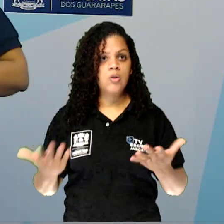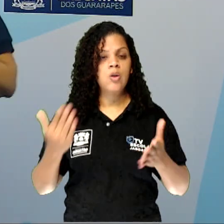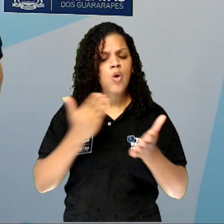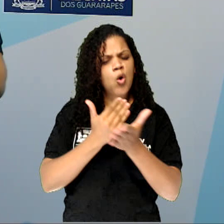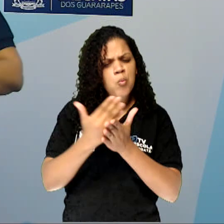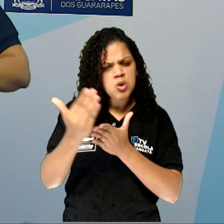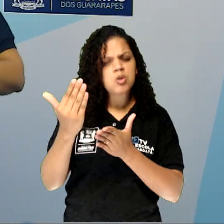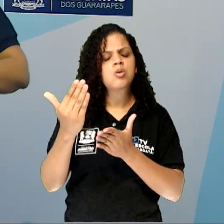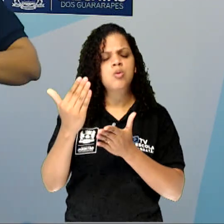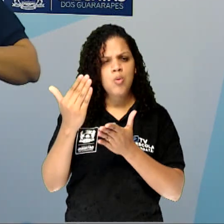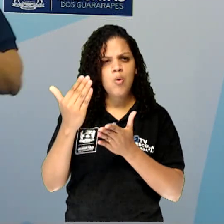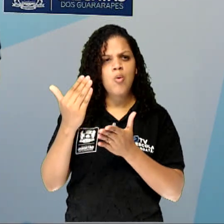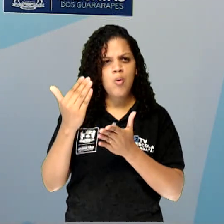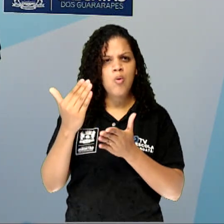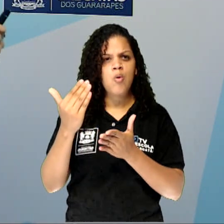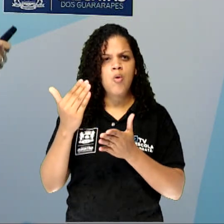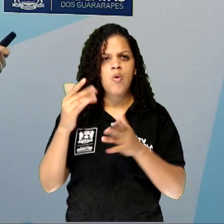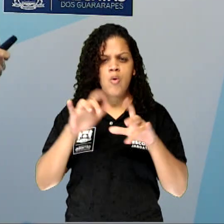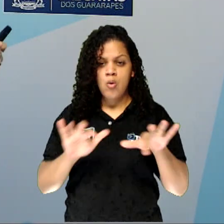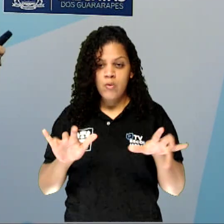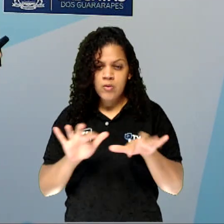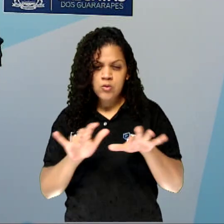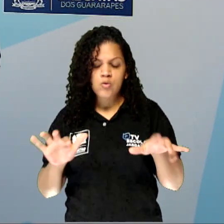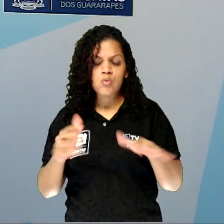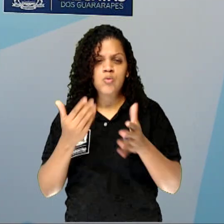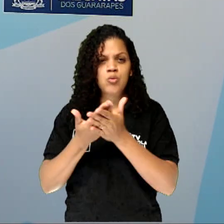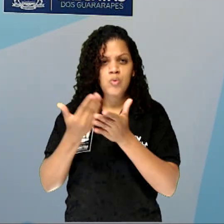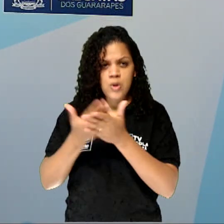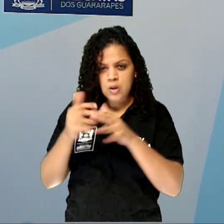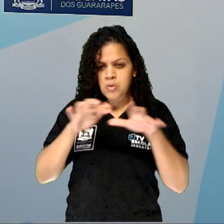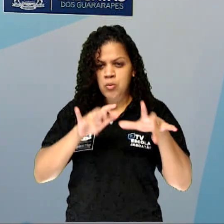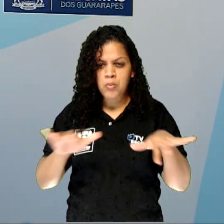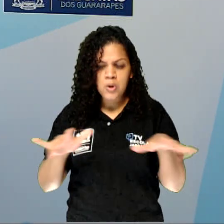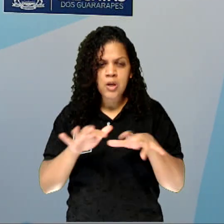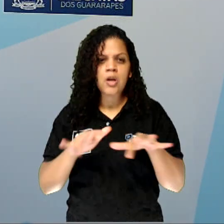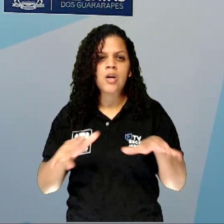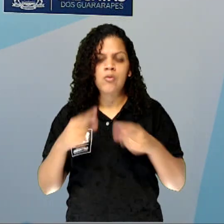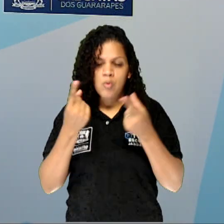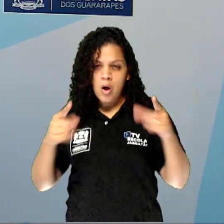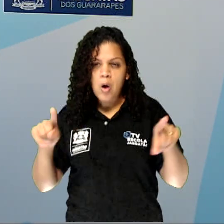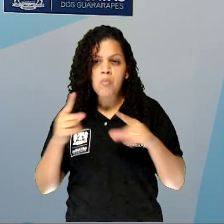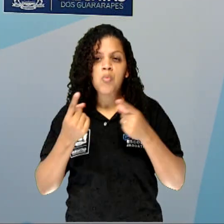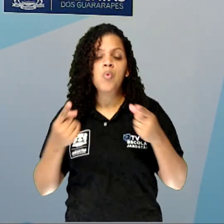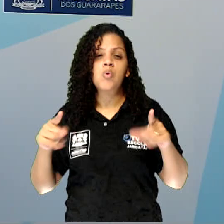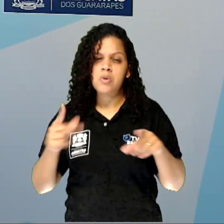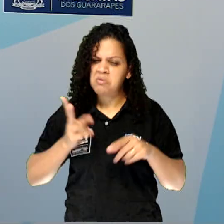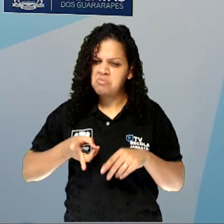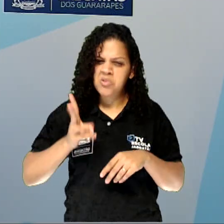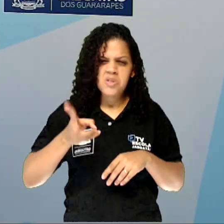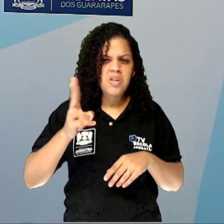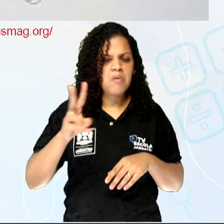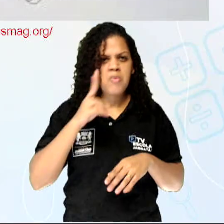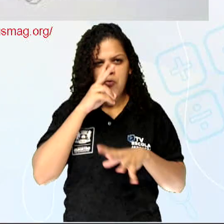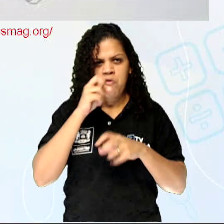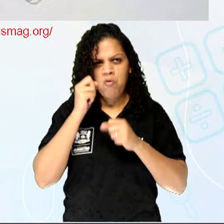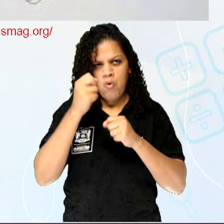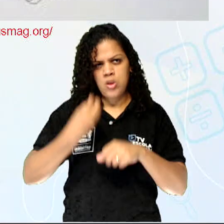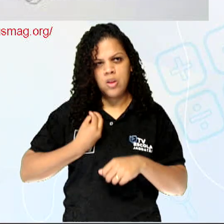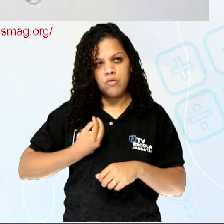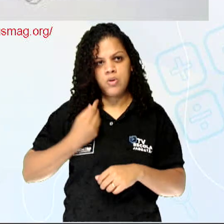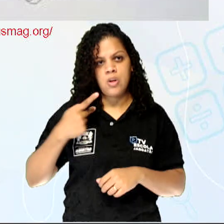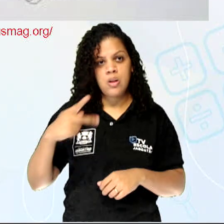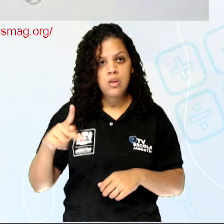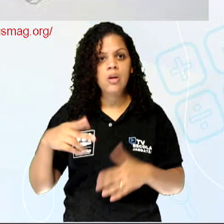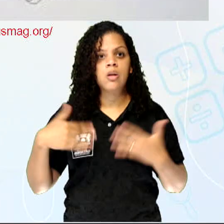piano. Então, como eu falei para vocês, né, a música também é muito presente na vida dele. Aí, em 1950, Paik e sua